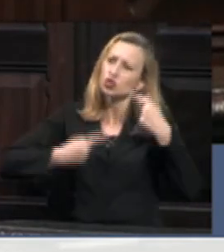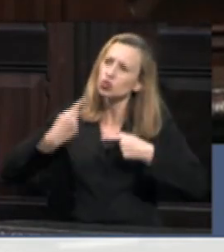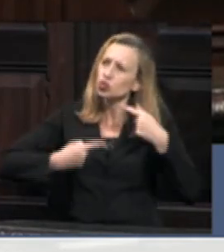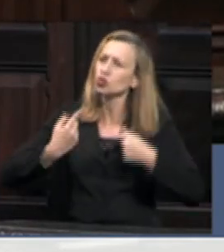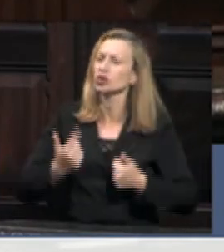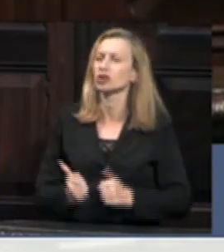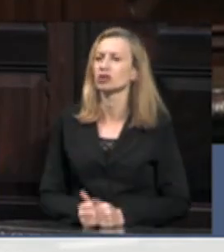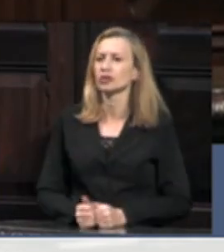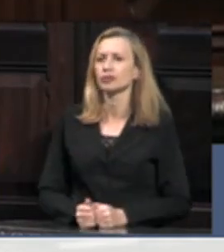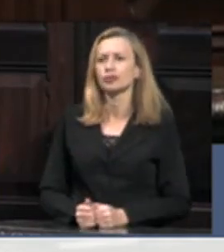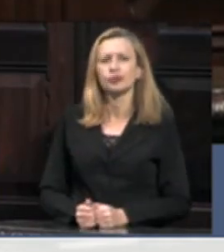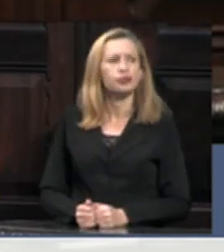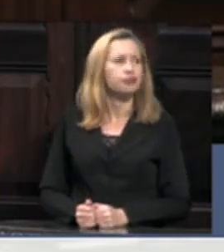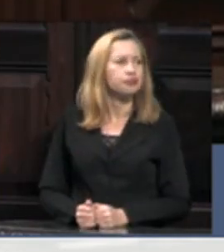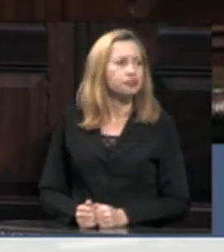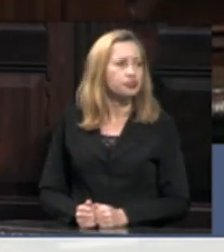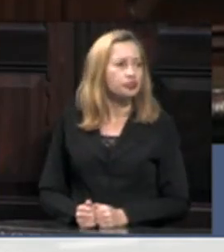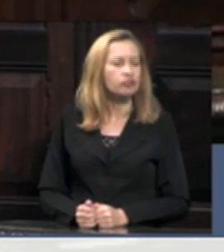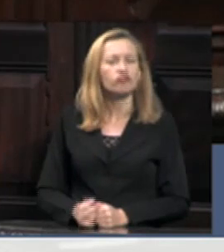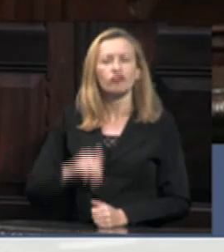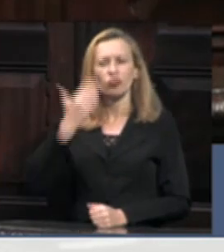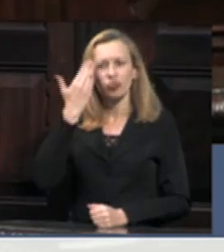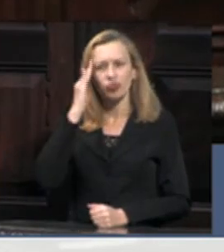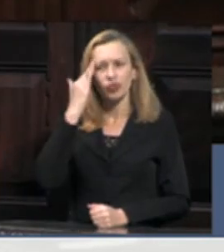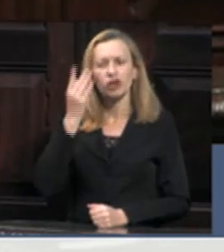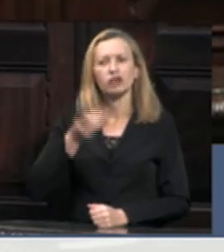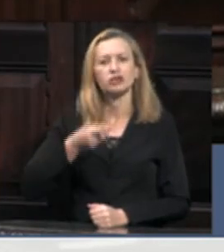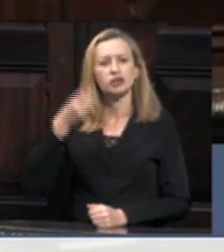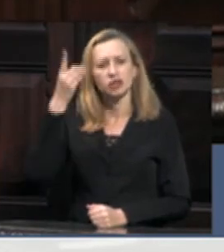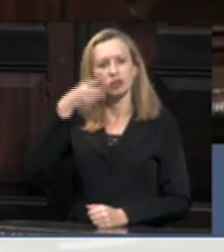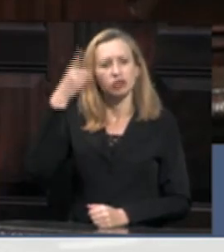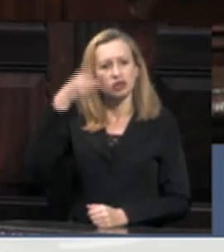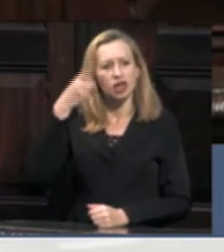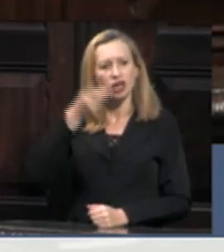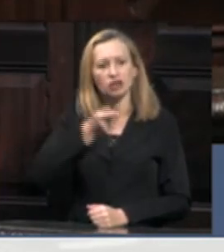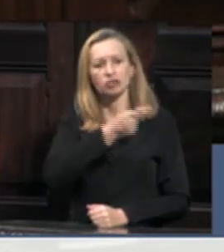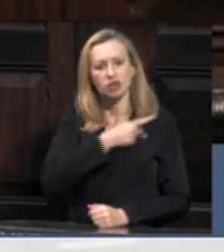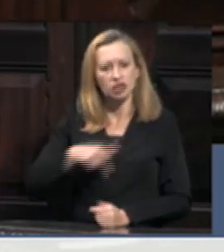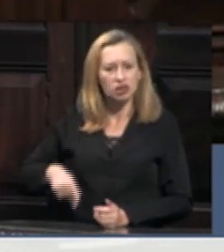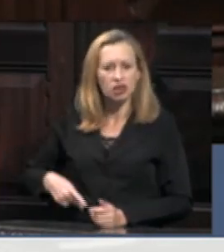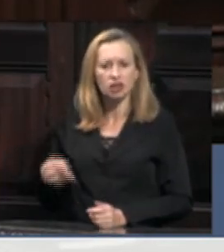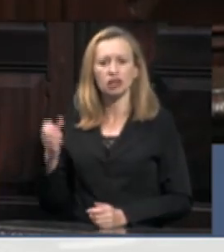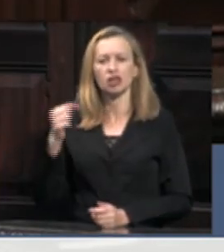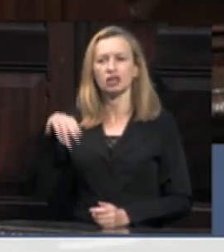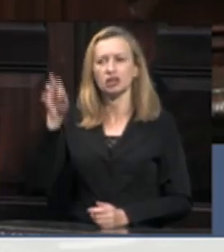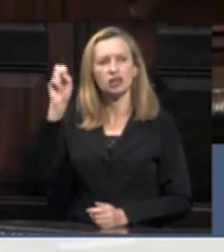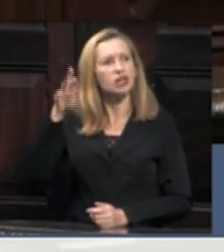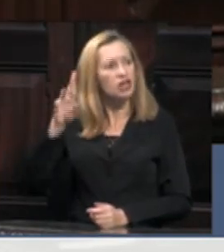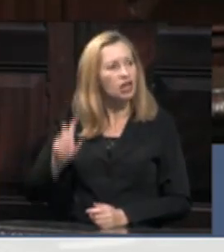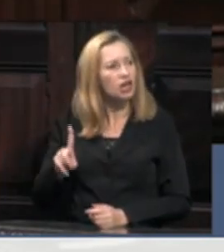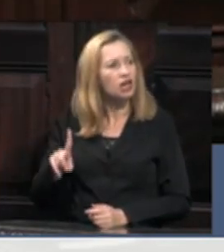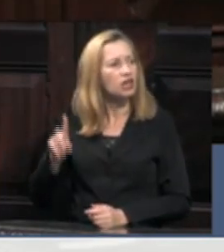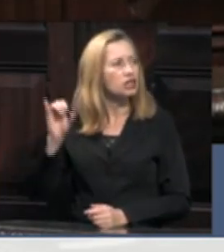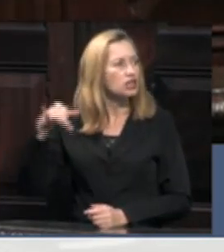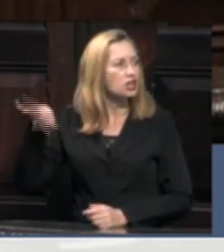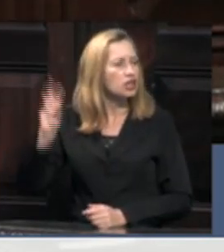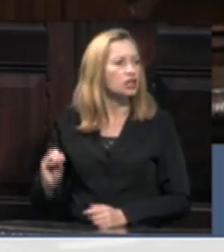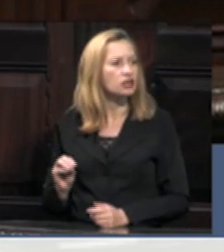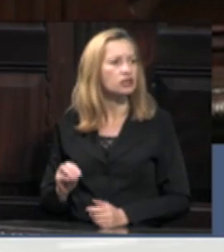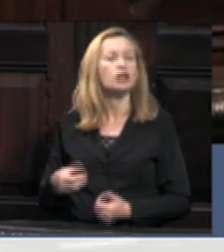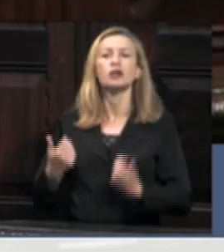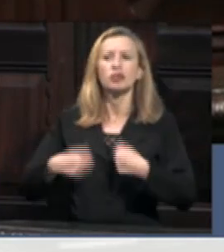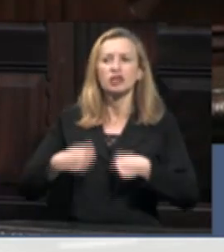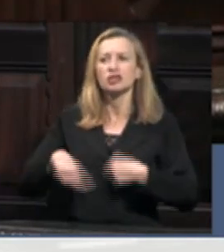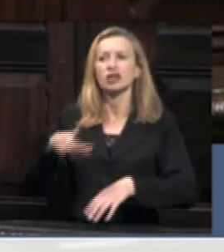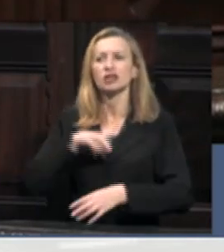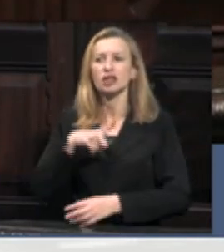LOA. Eu entendo, deputado presidente André Siciliano, eu entendo que deveríamos ter